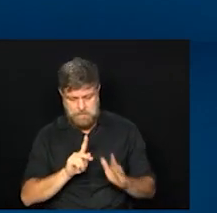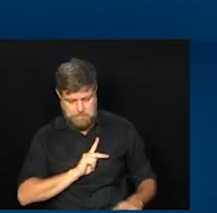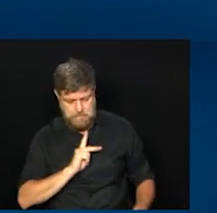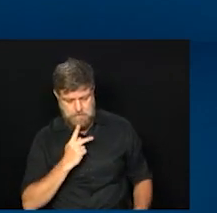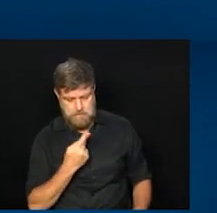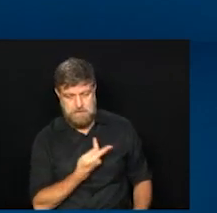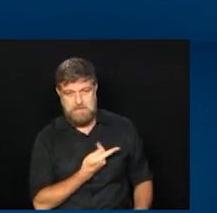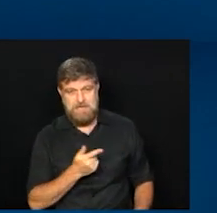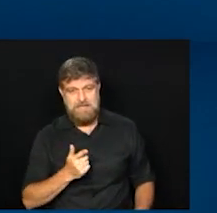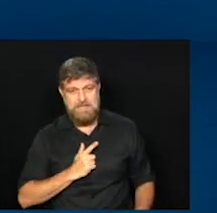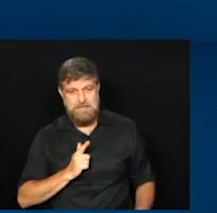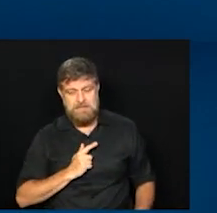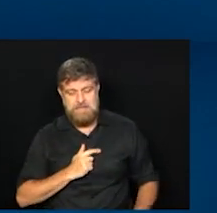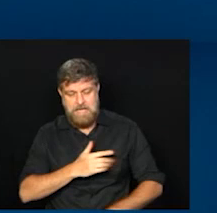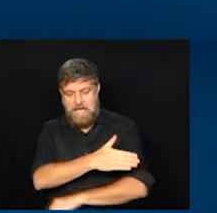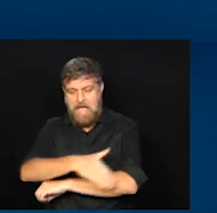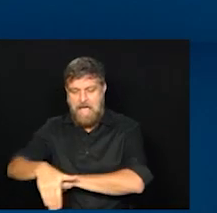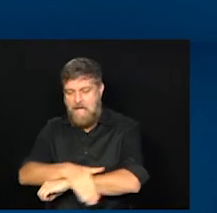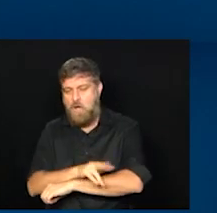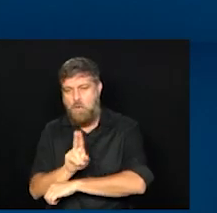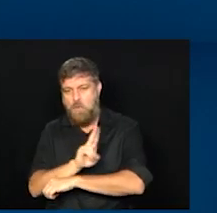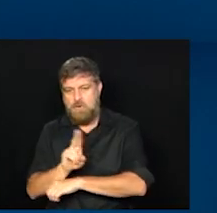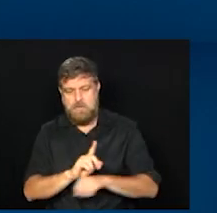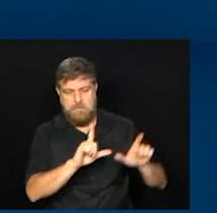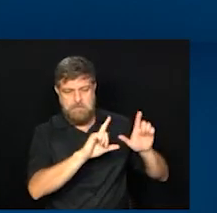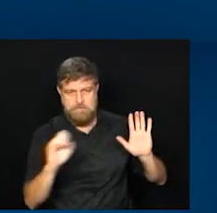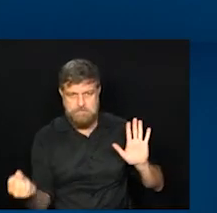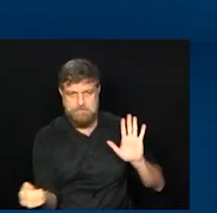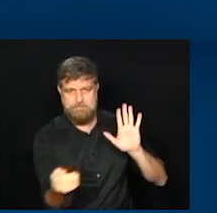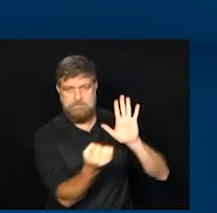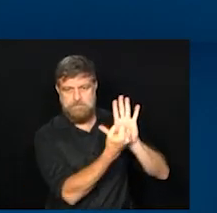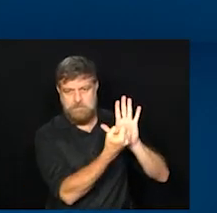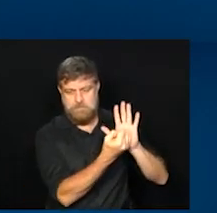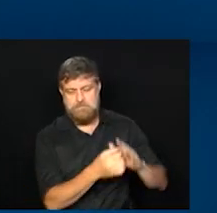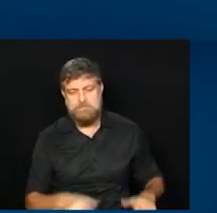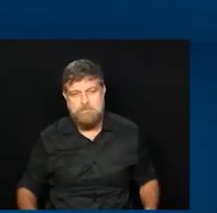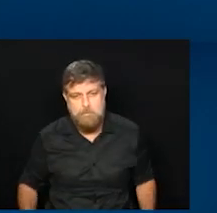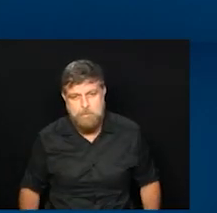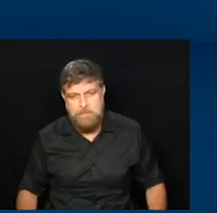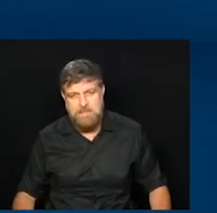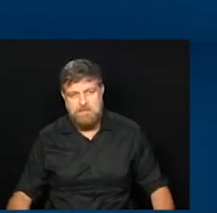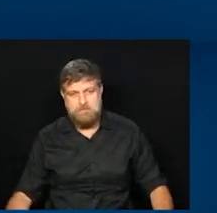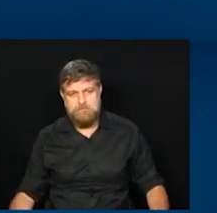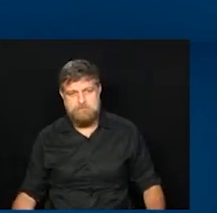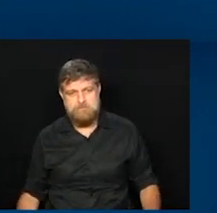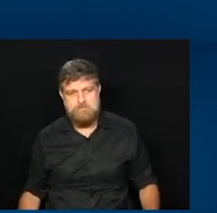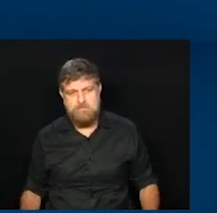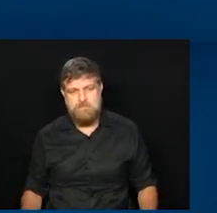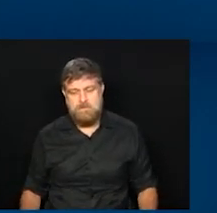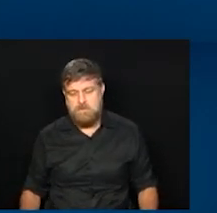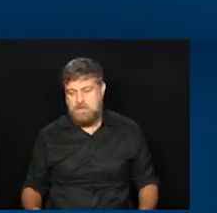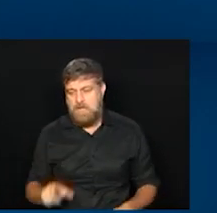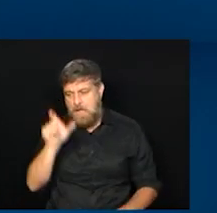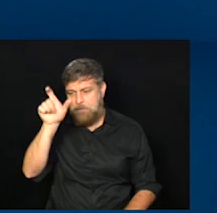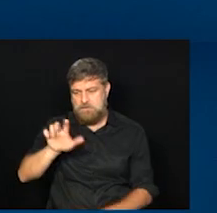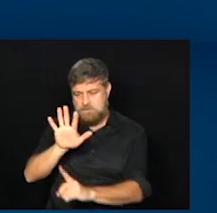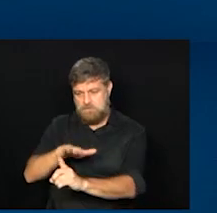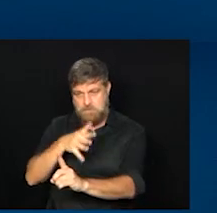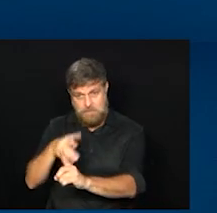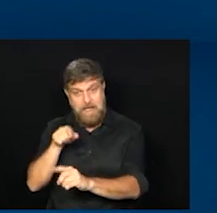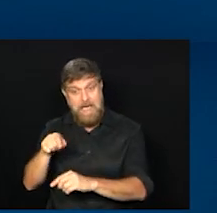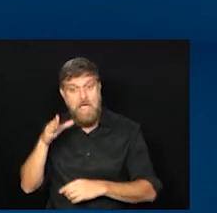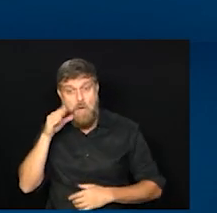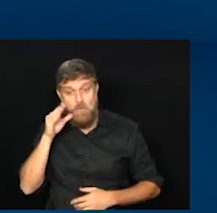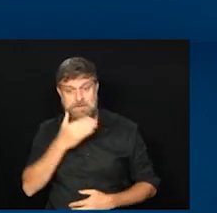que denomina como Rua Oriovaldo Passadori uma via pública do município de Campinas. O homenageado foi funcionário